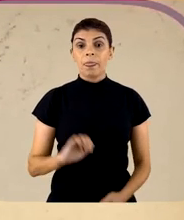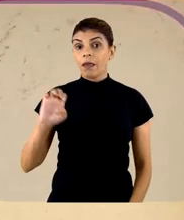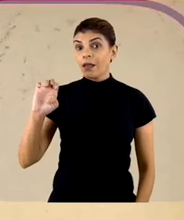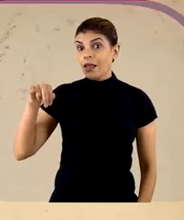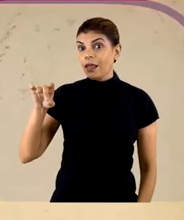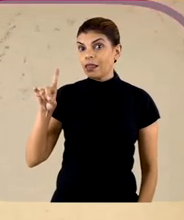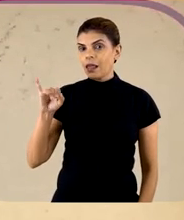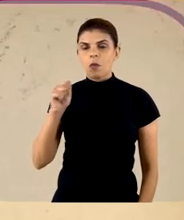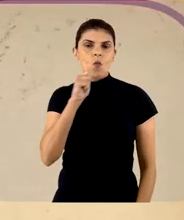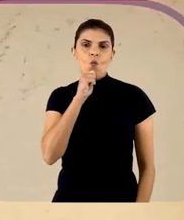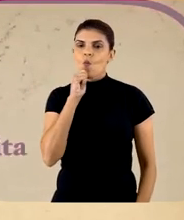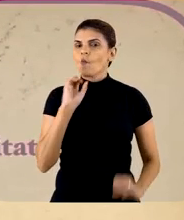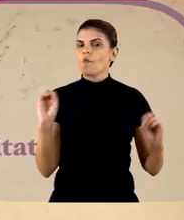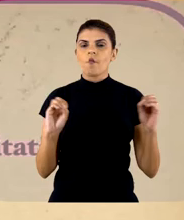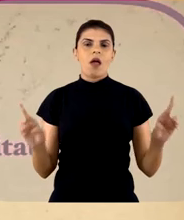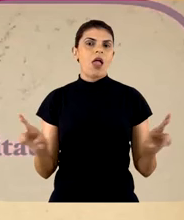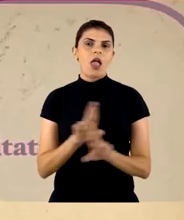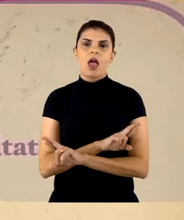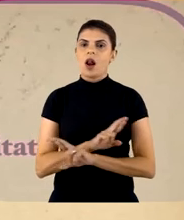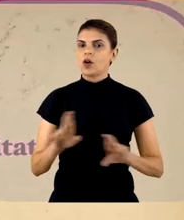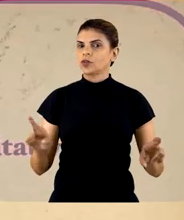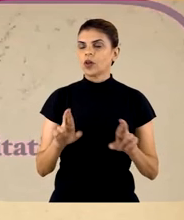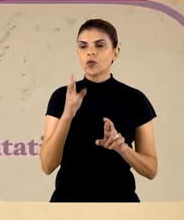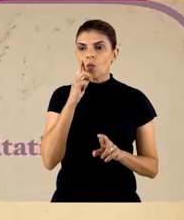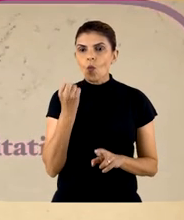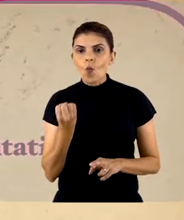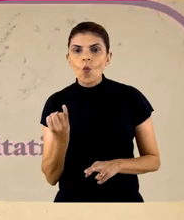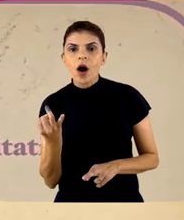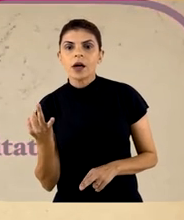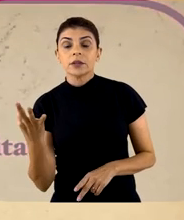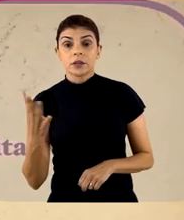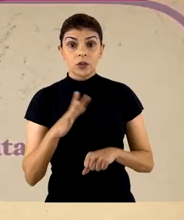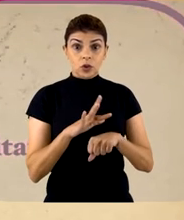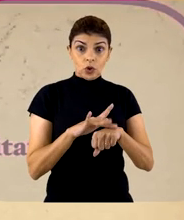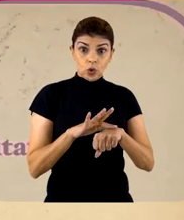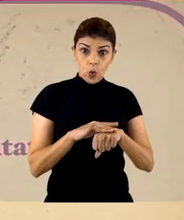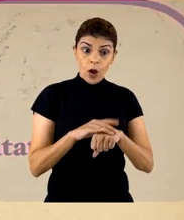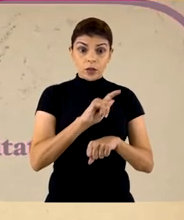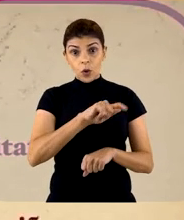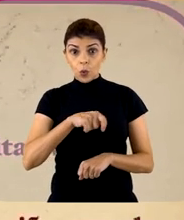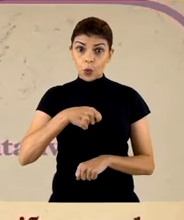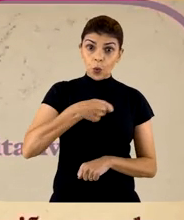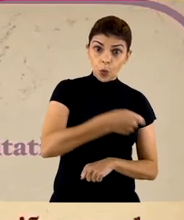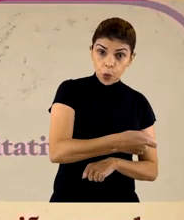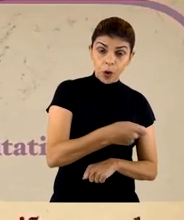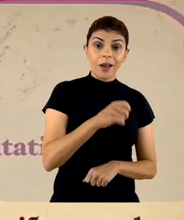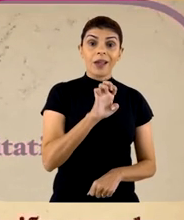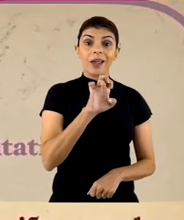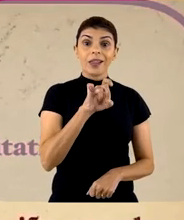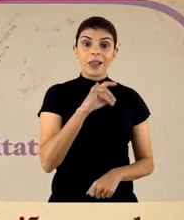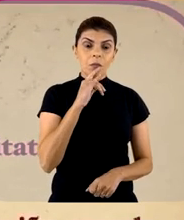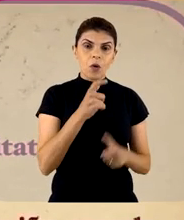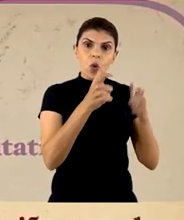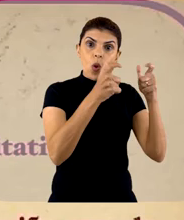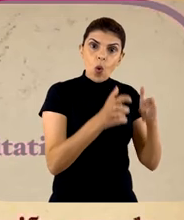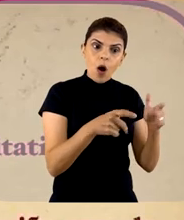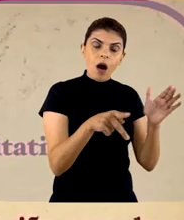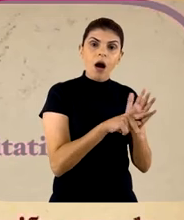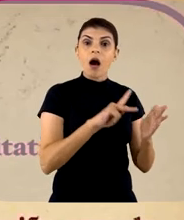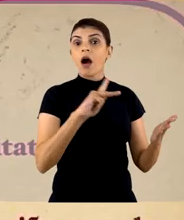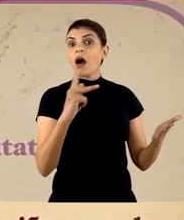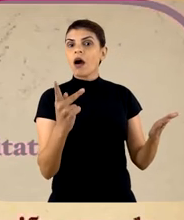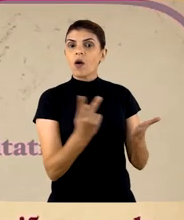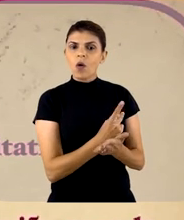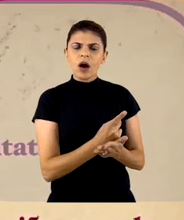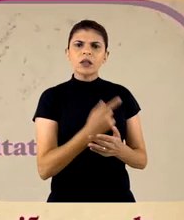A endemia não está relacionada a uma questão quantitativa. Uma doença é classificada como endêmica de uma região quando